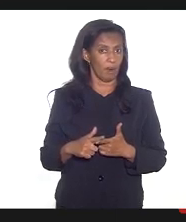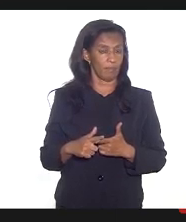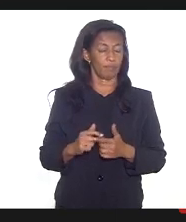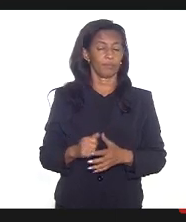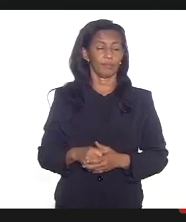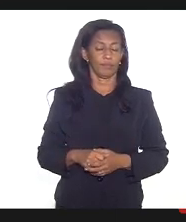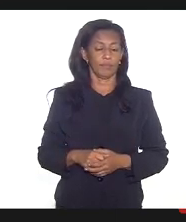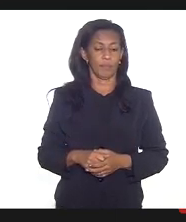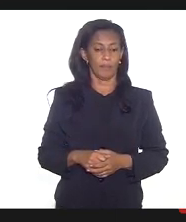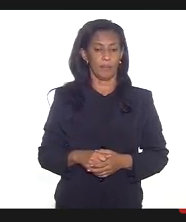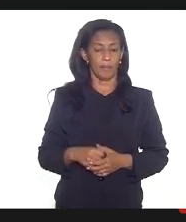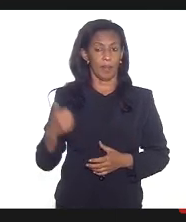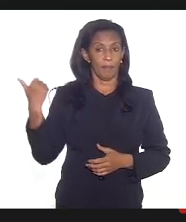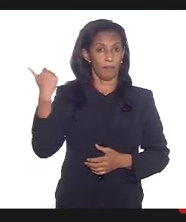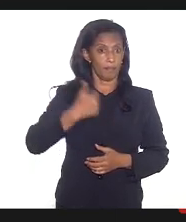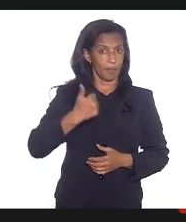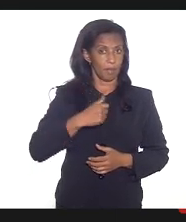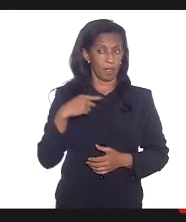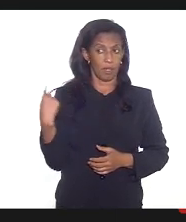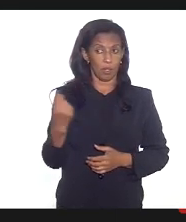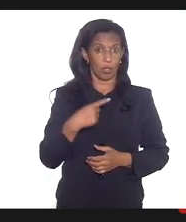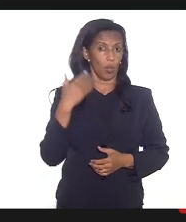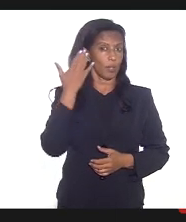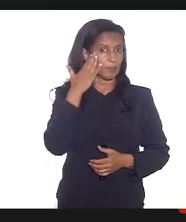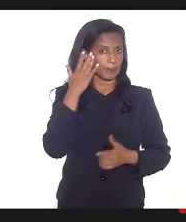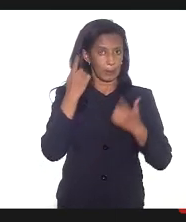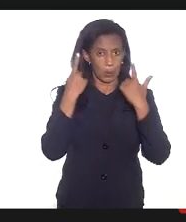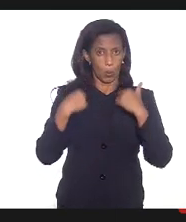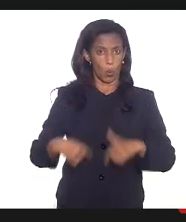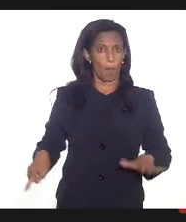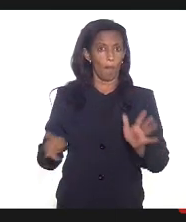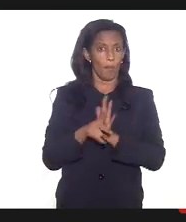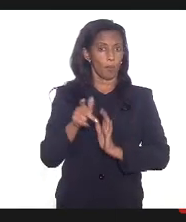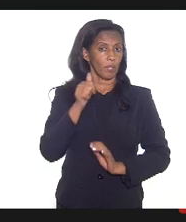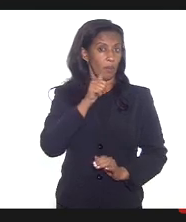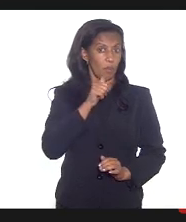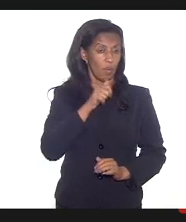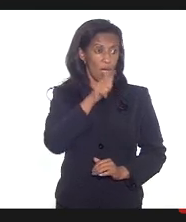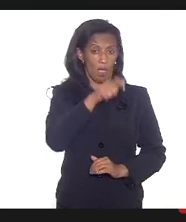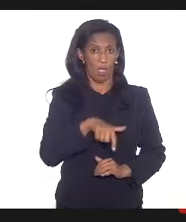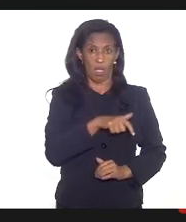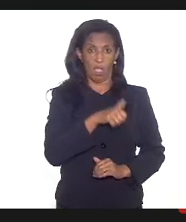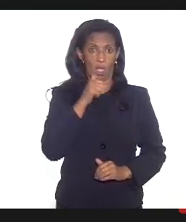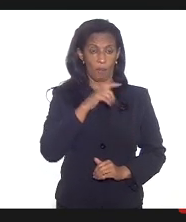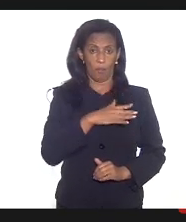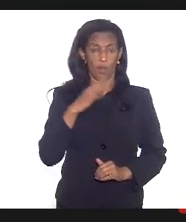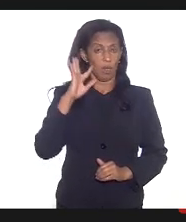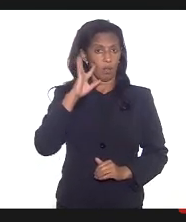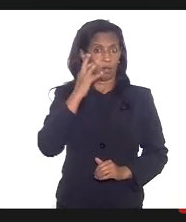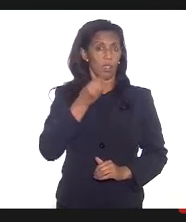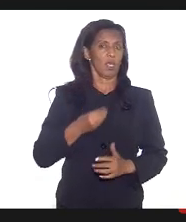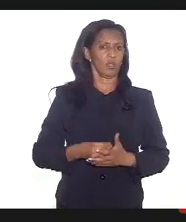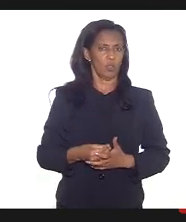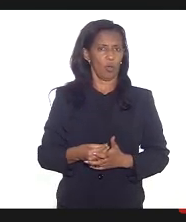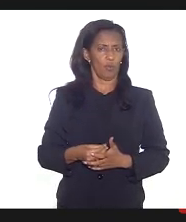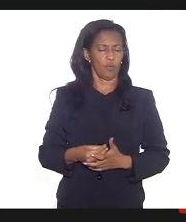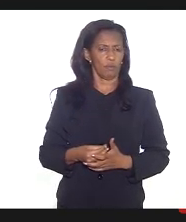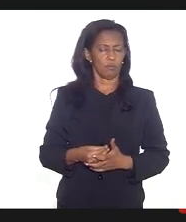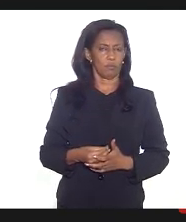antivacinismo né primeiro nós entendemos que o corpo é da mulher então é a mulher que deve autonomamente